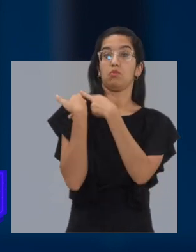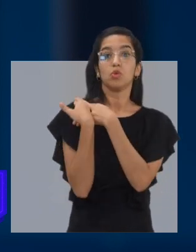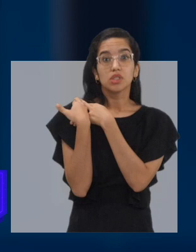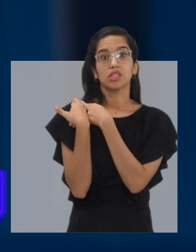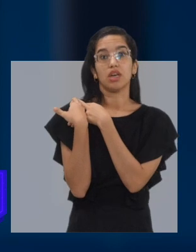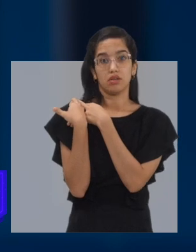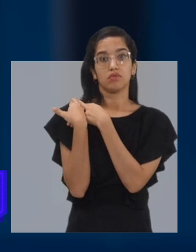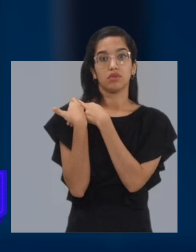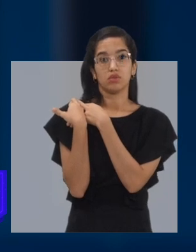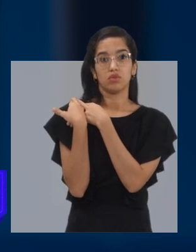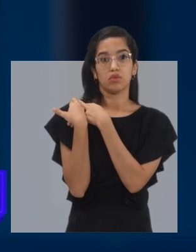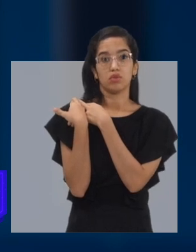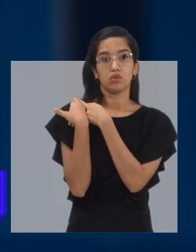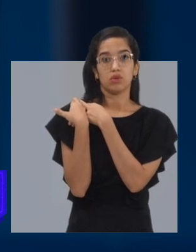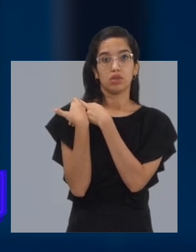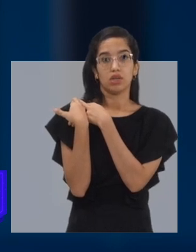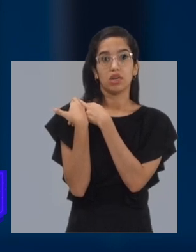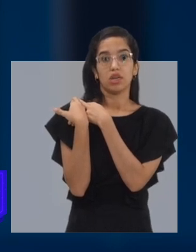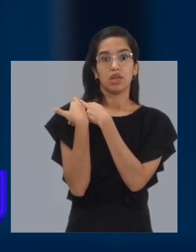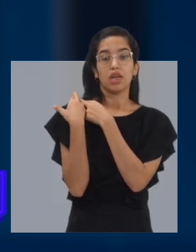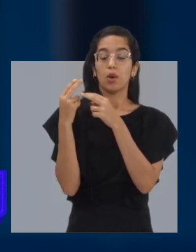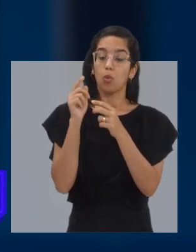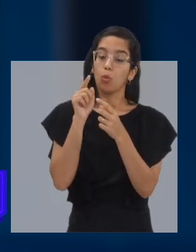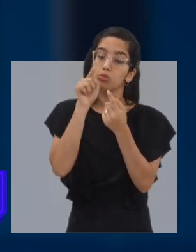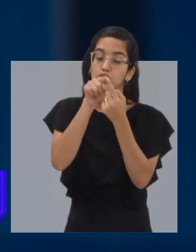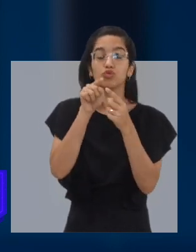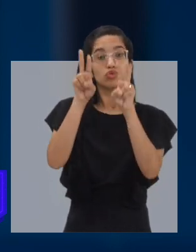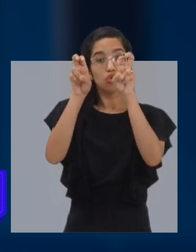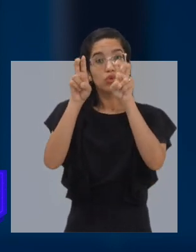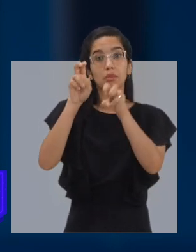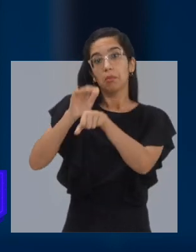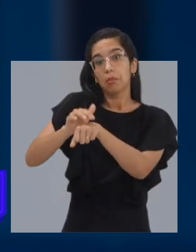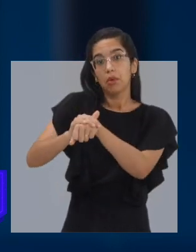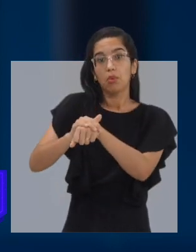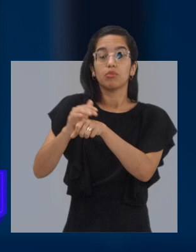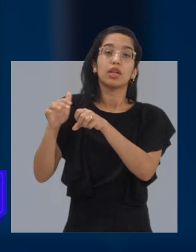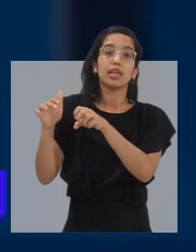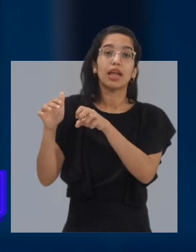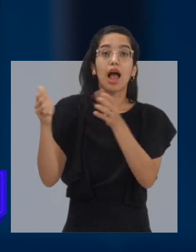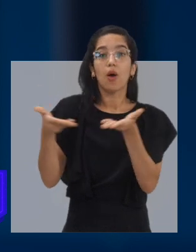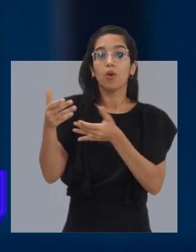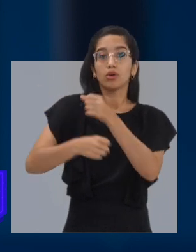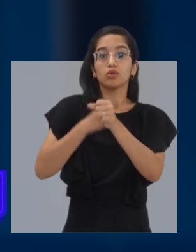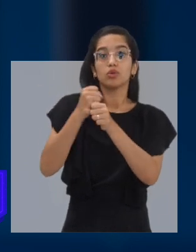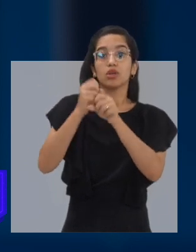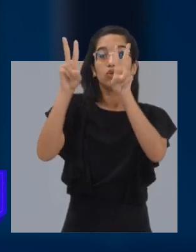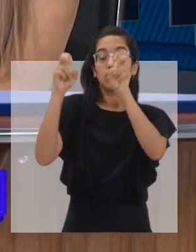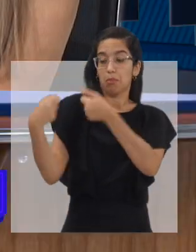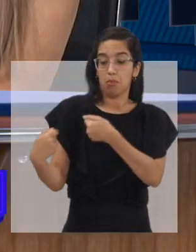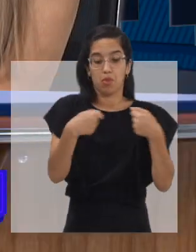mas a partir de um tema comum. E o tema deste ano é o poder dos museus. Poder dos